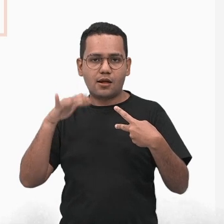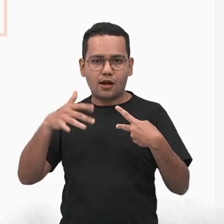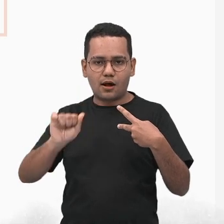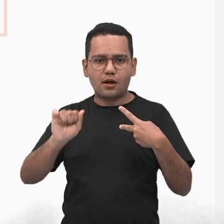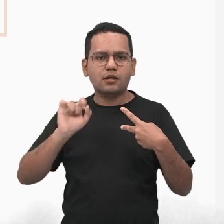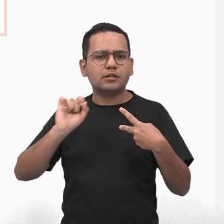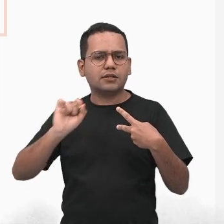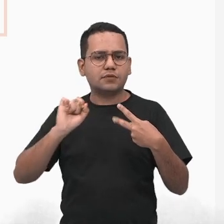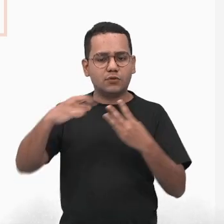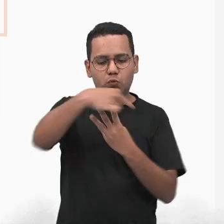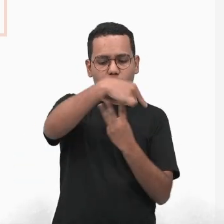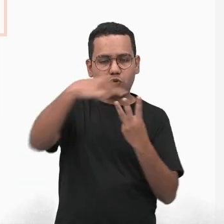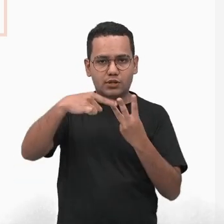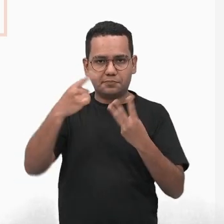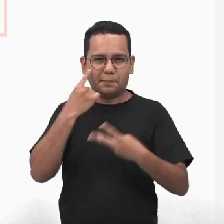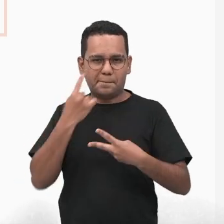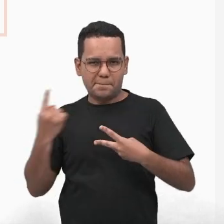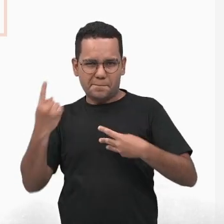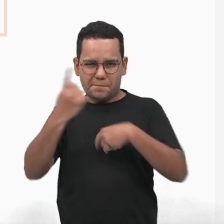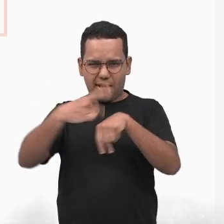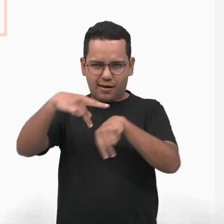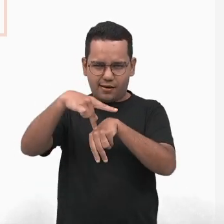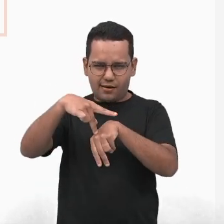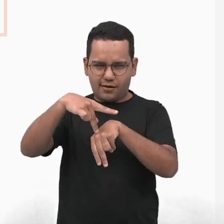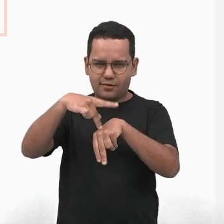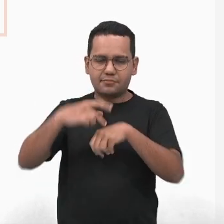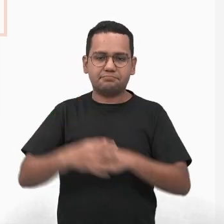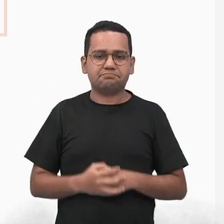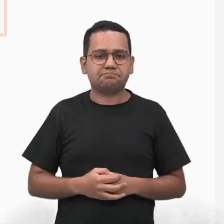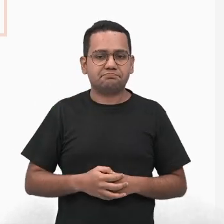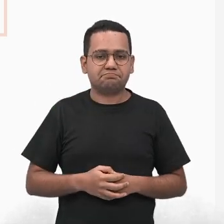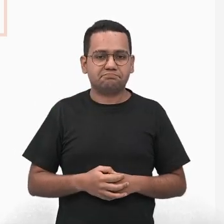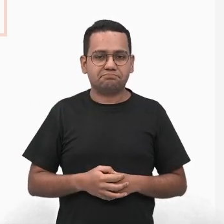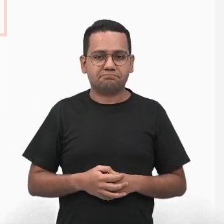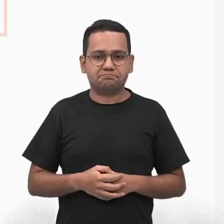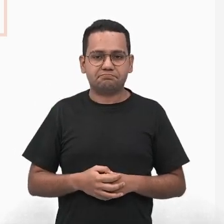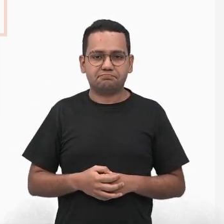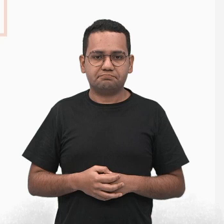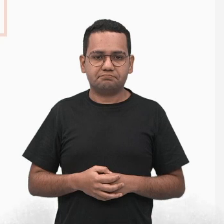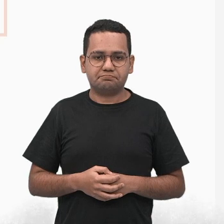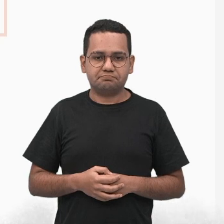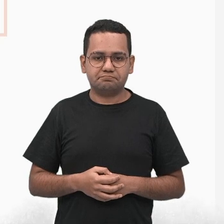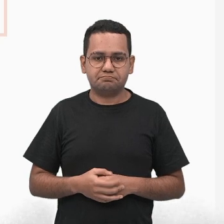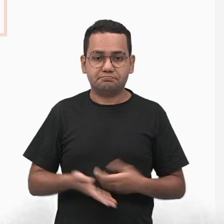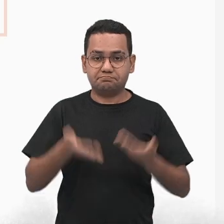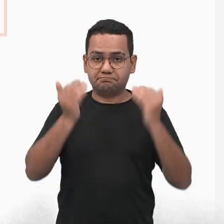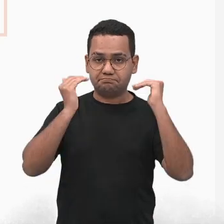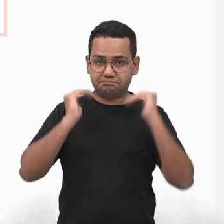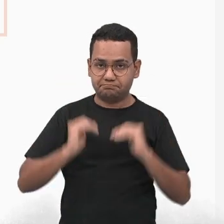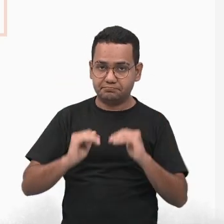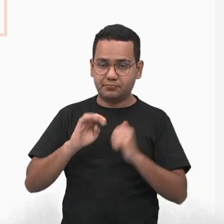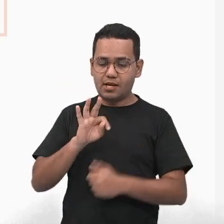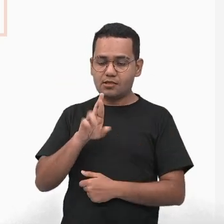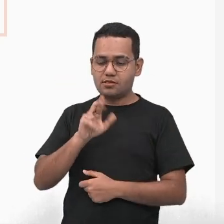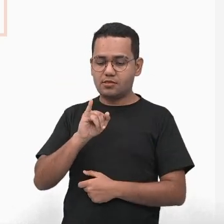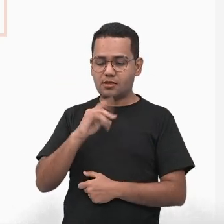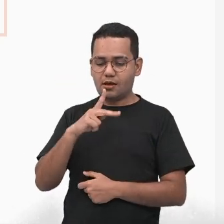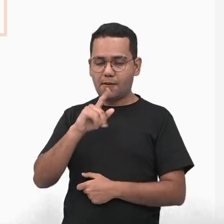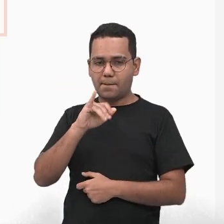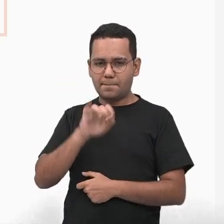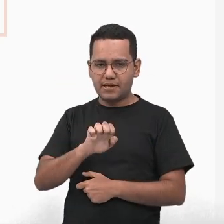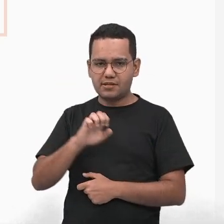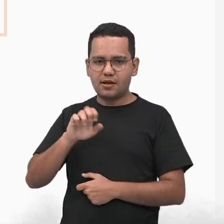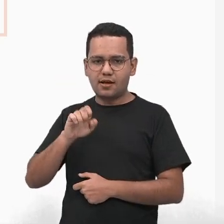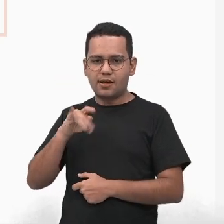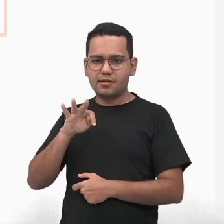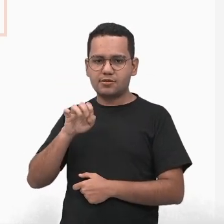pela Alemanha, a Hungria e a Itália, e a Tríplice Entente, formado pela